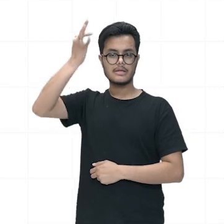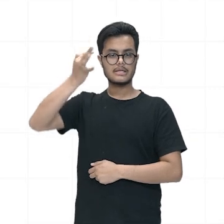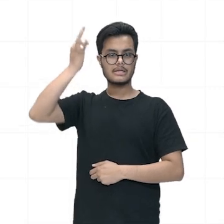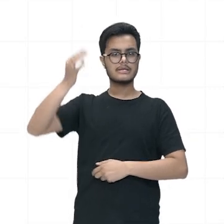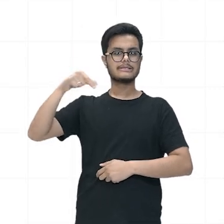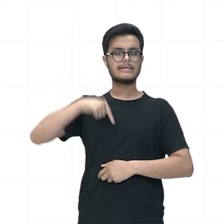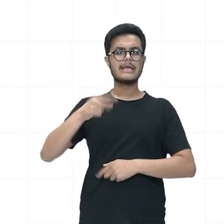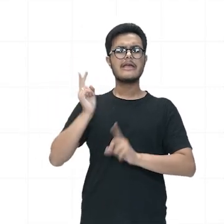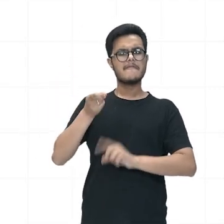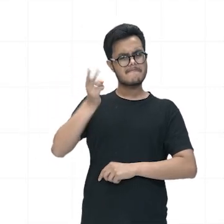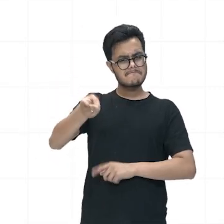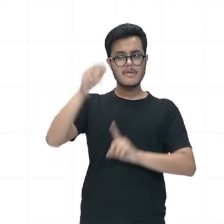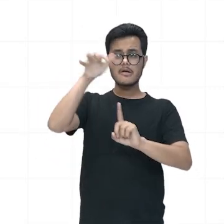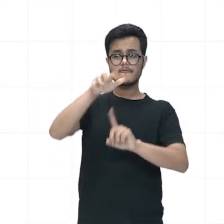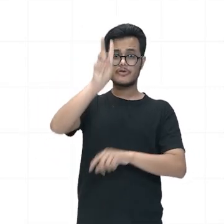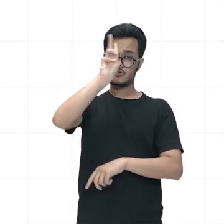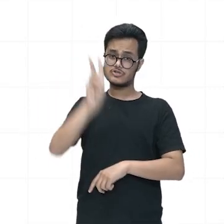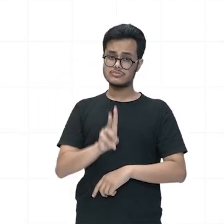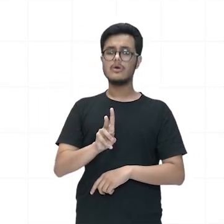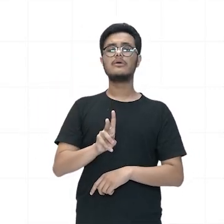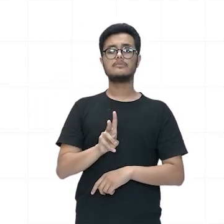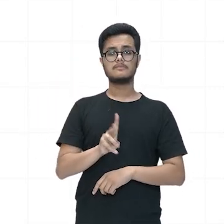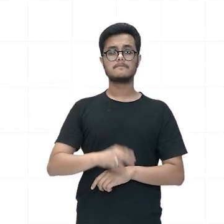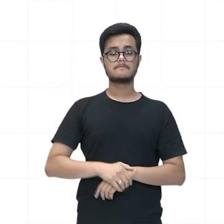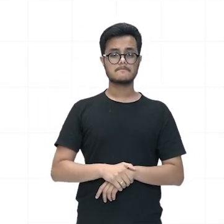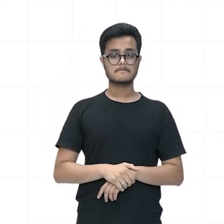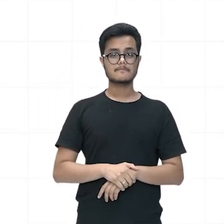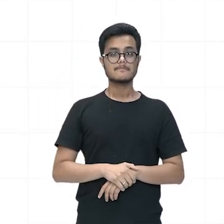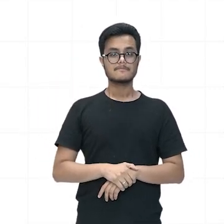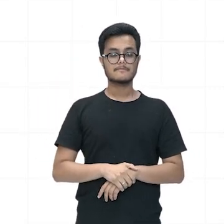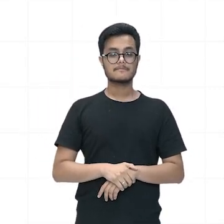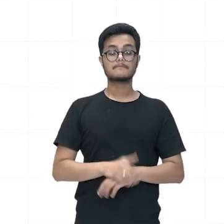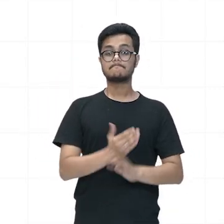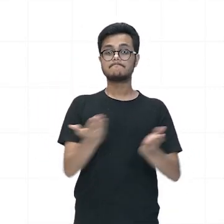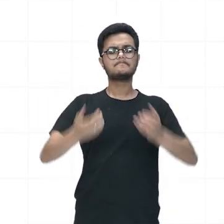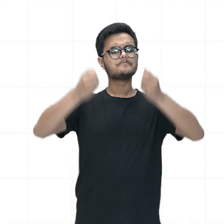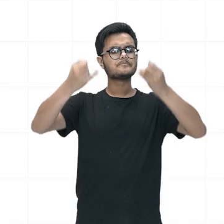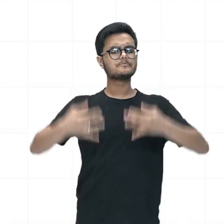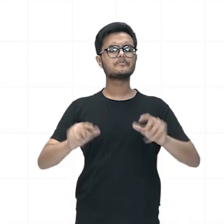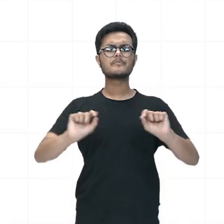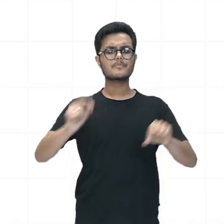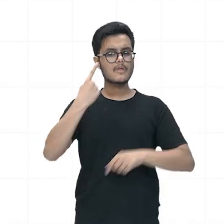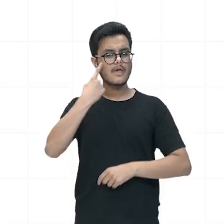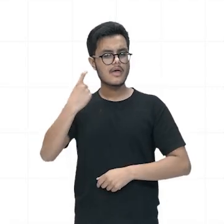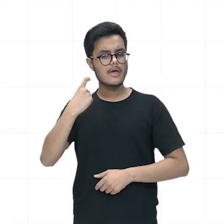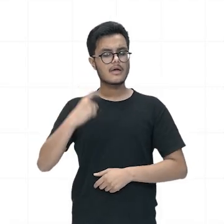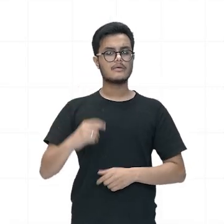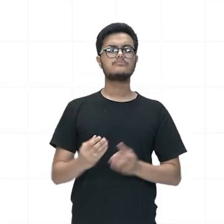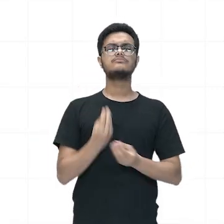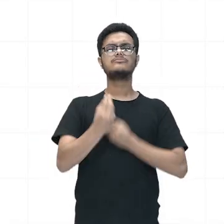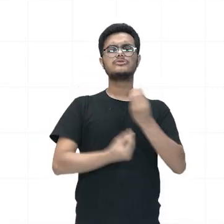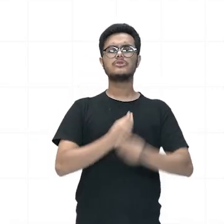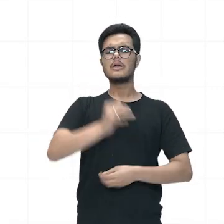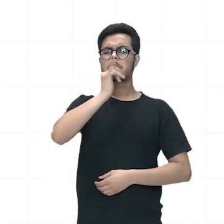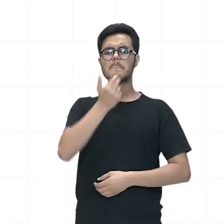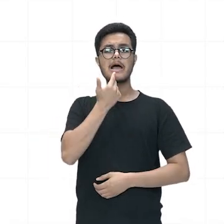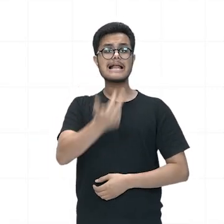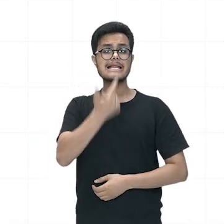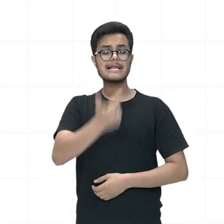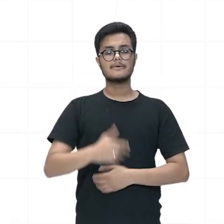dos filósofos gregos manteve a influência ao longo da história. Vamos falar então agora uma parte bem interessante, que são